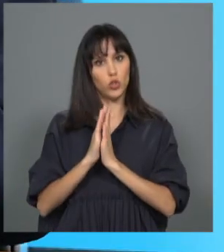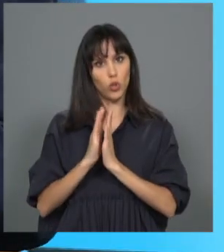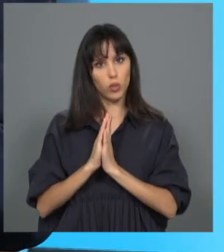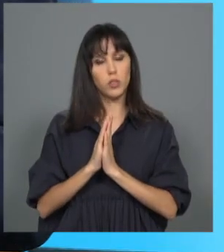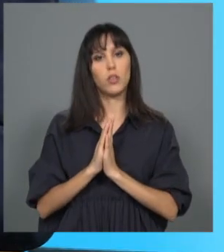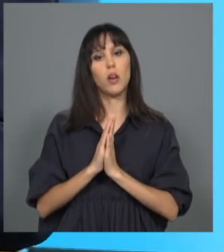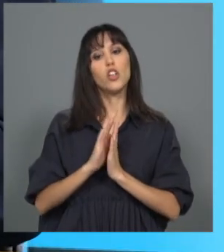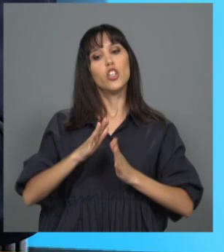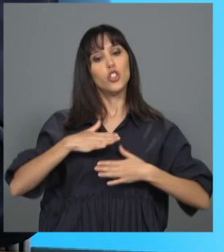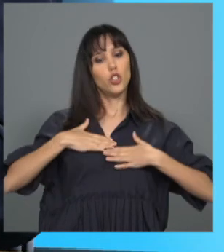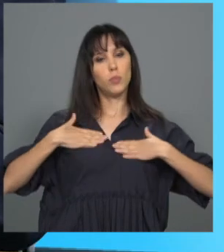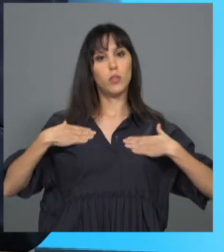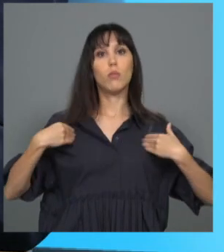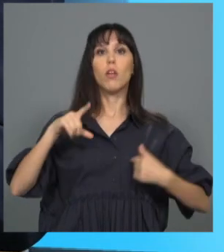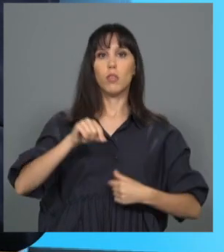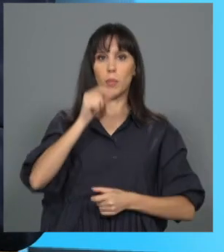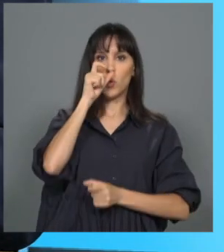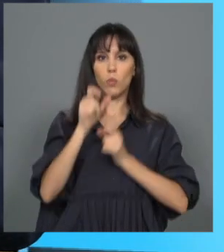e humana.